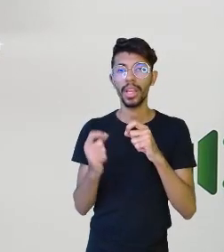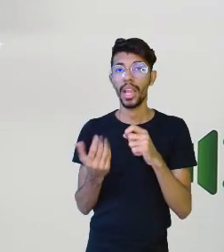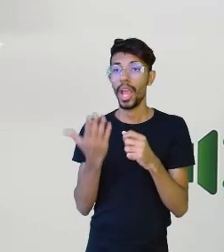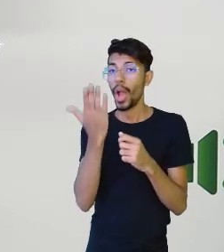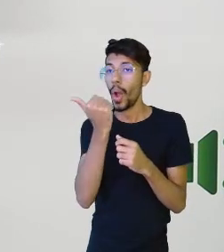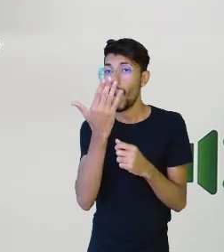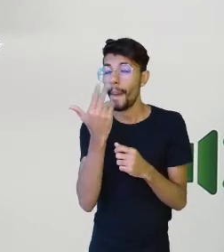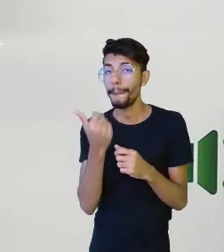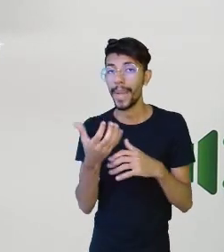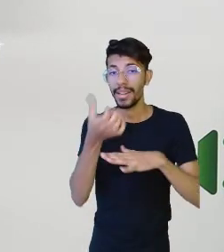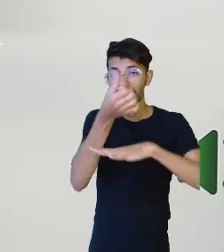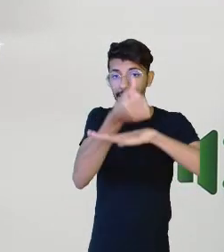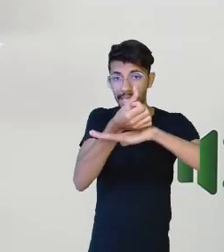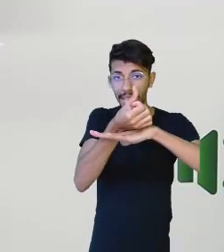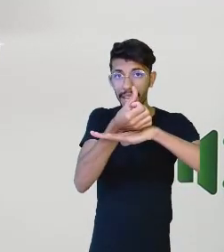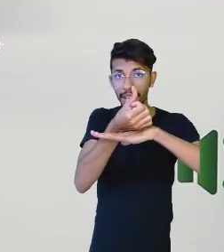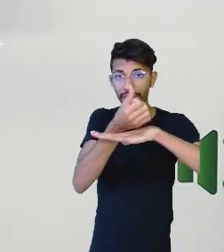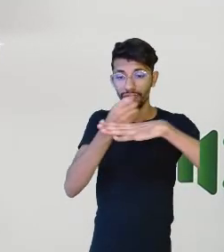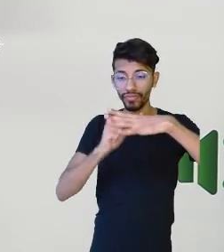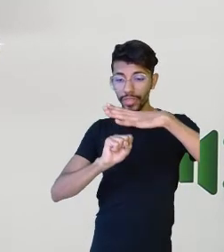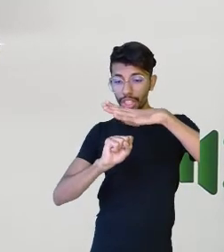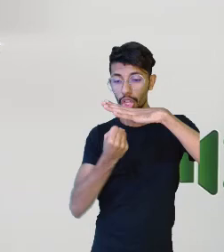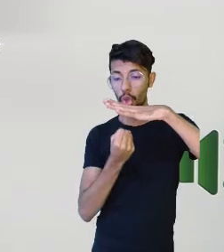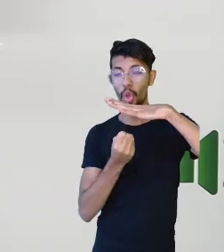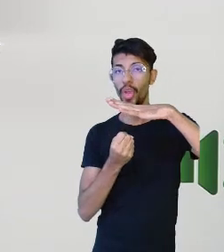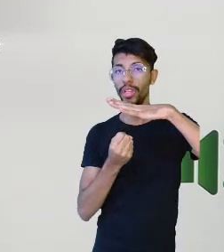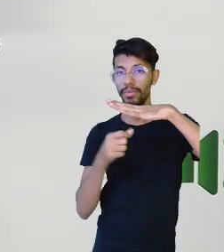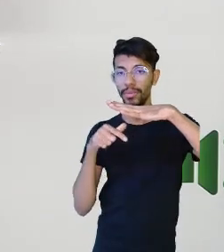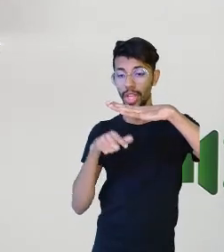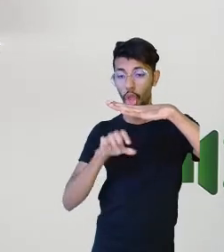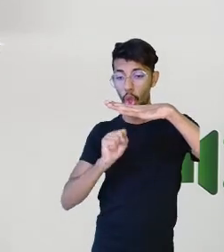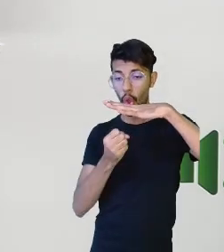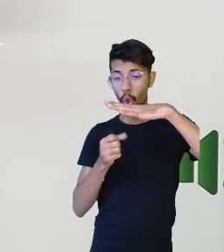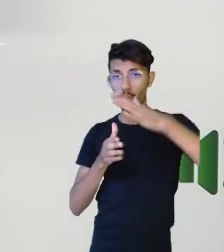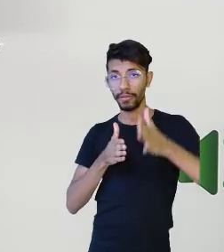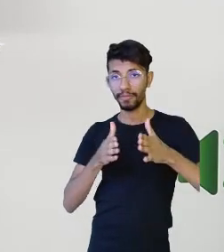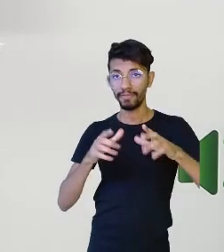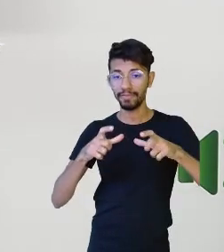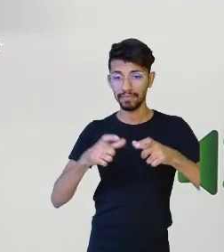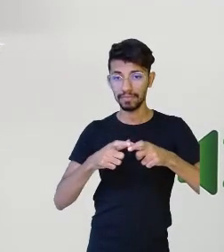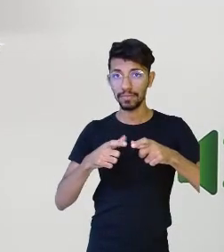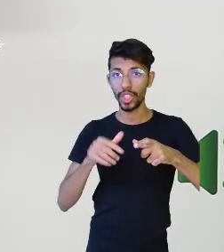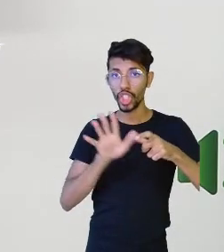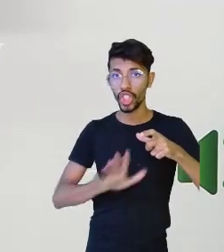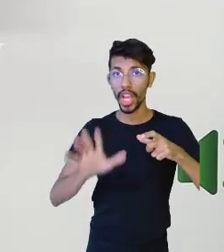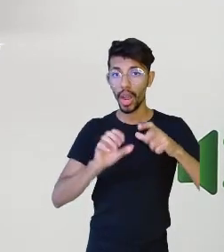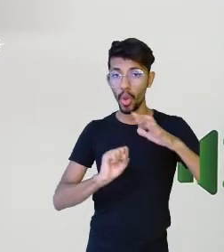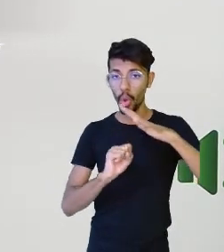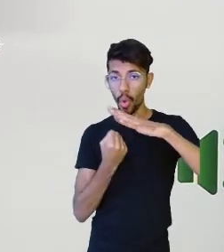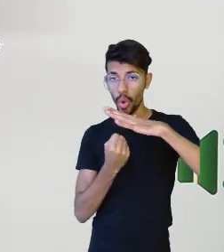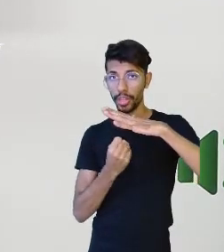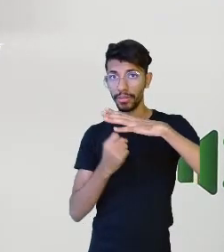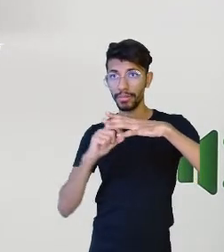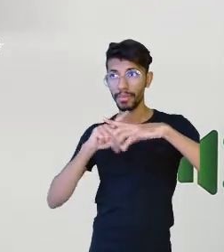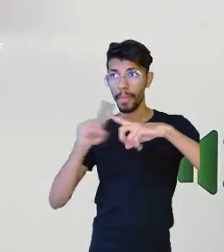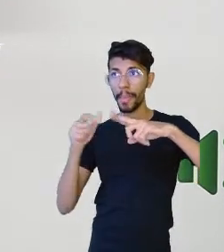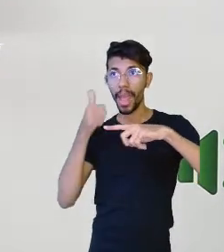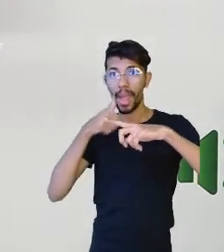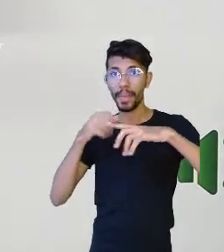6 das 8 partes que a pizza ela foi dividida. Presta atenção nessa leitura.